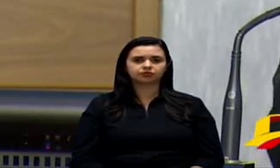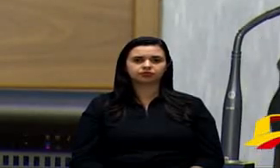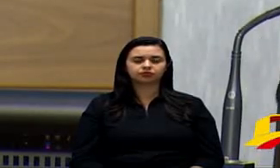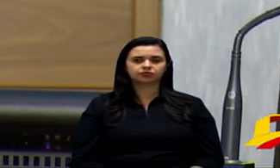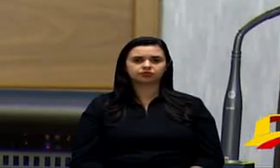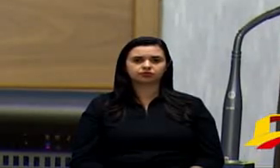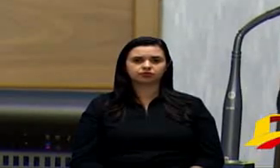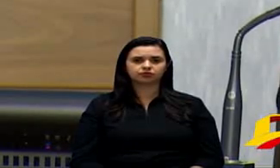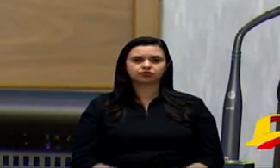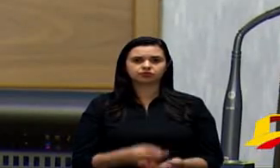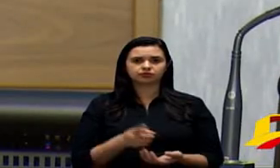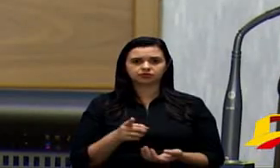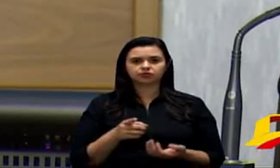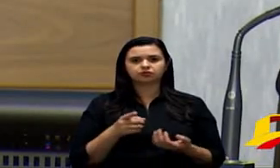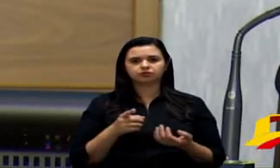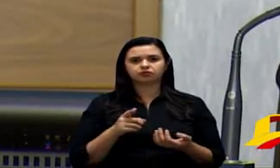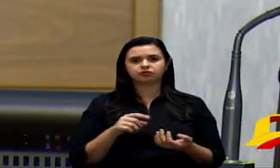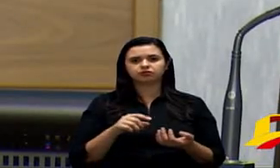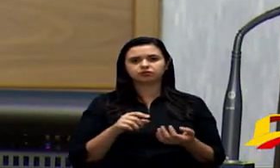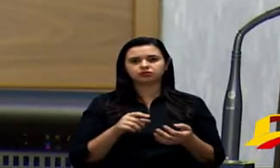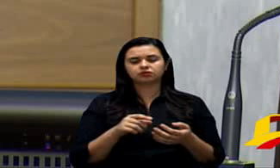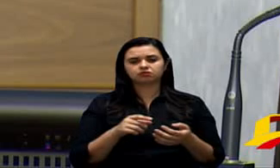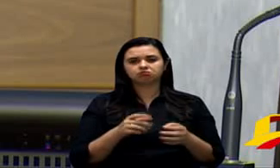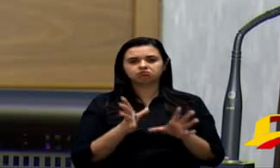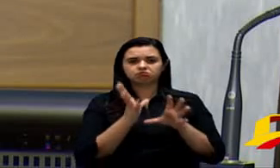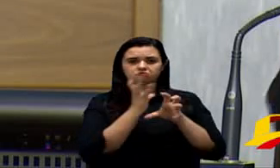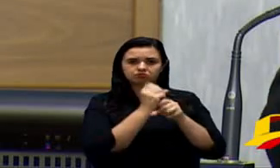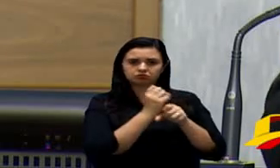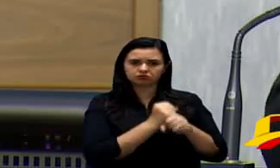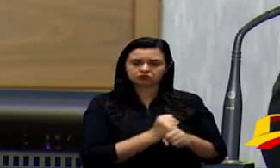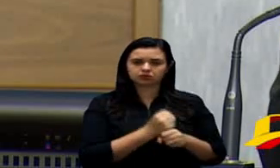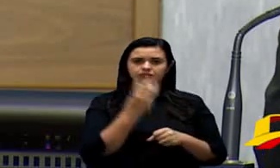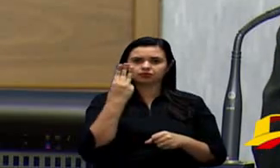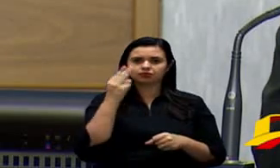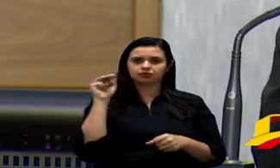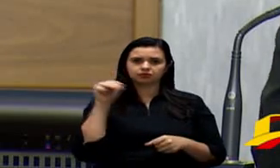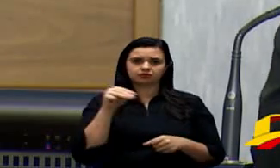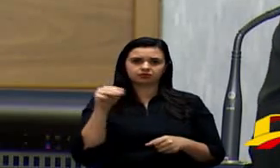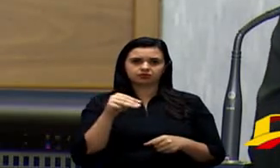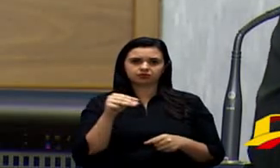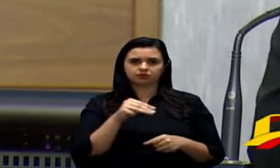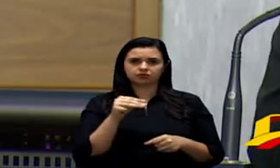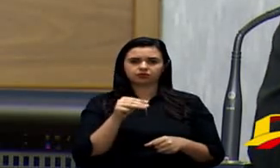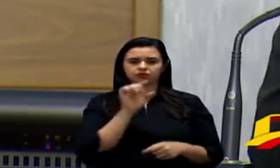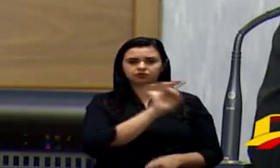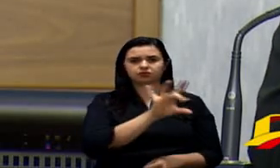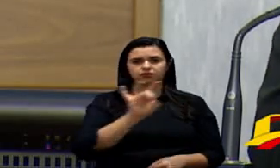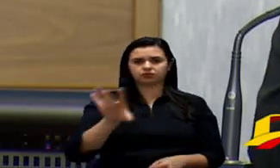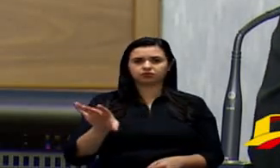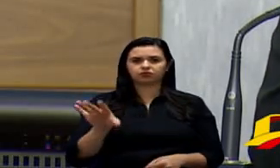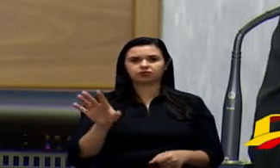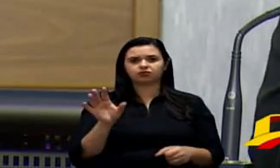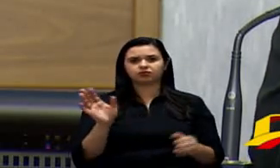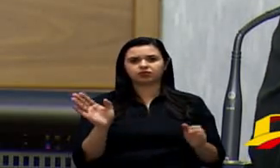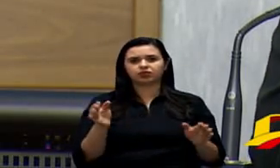não, se você fizer, Jussara, a conta, 3 minutos cada um, todos que estão inscritos, vai acabar meia-noite.